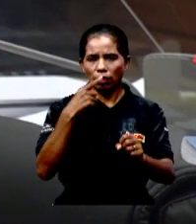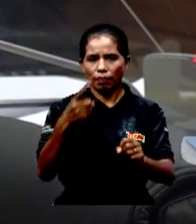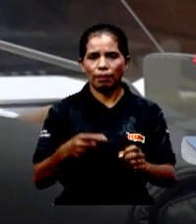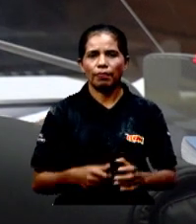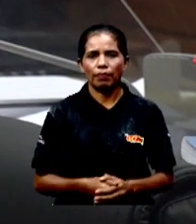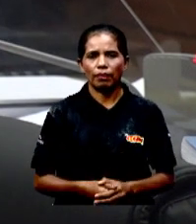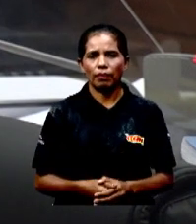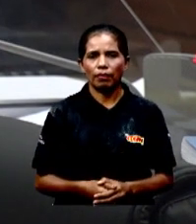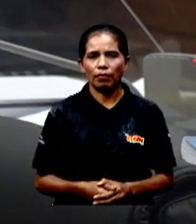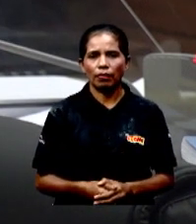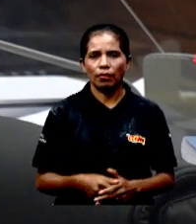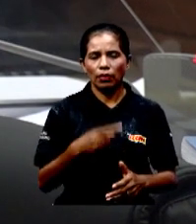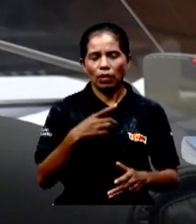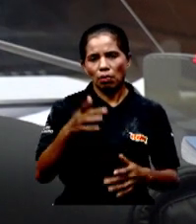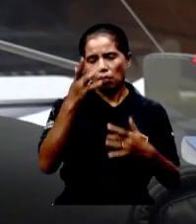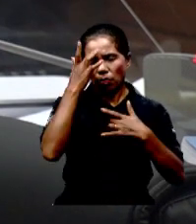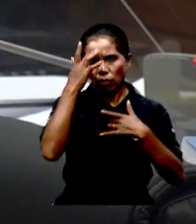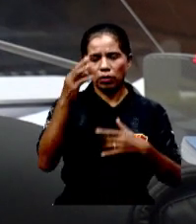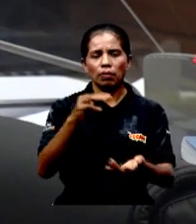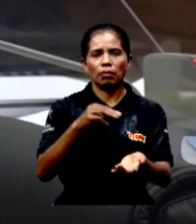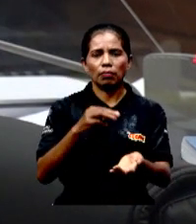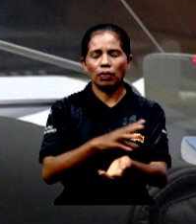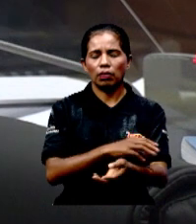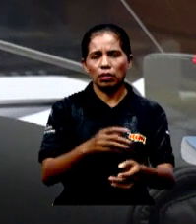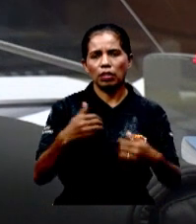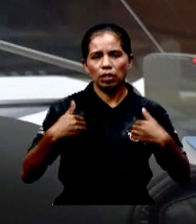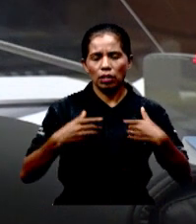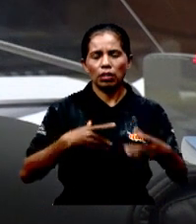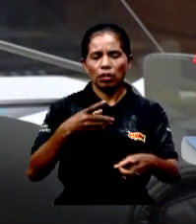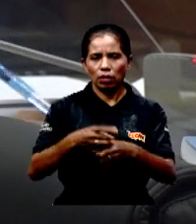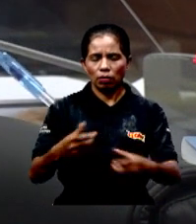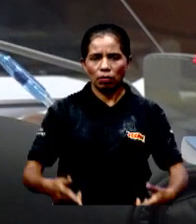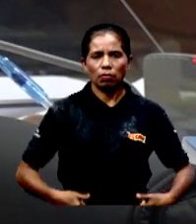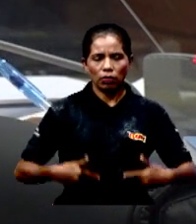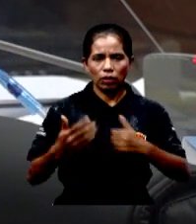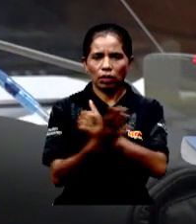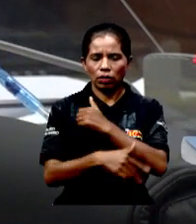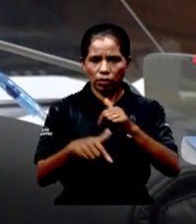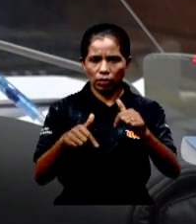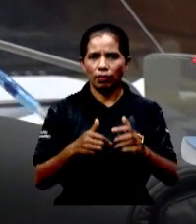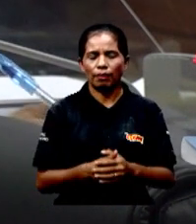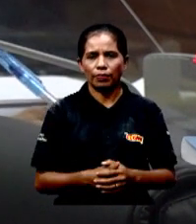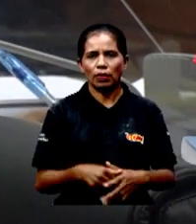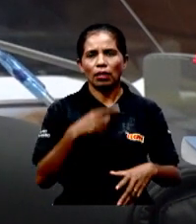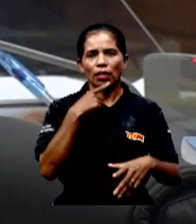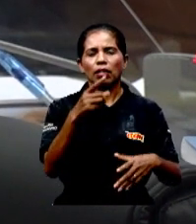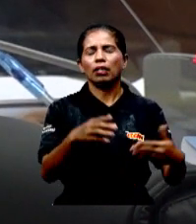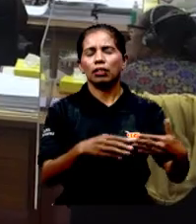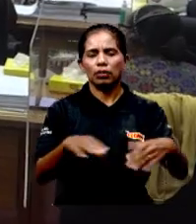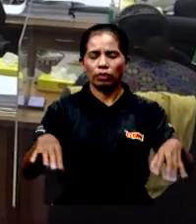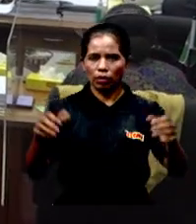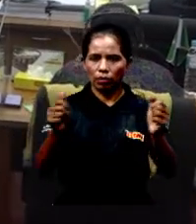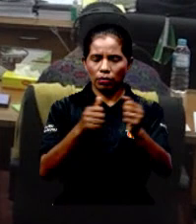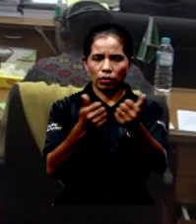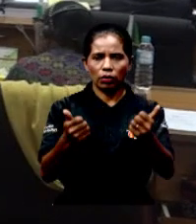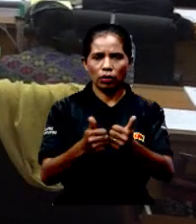ira idane, ema ne bema moras mental, nia mos ia direito para moris ira idane. Líder Norberta, whose instituição indica a tu colabora a autoridade